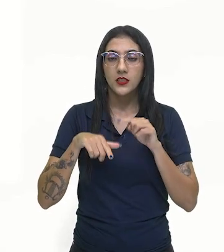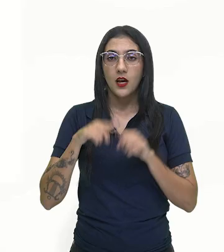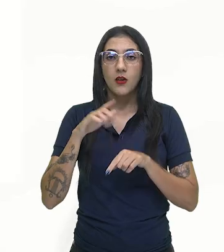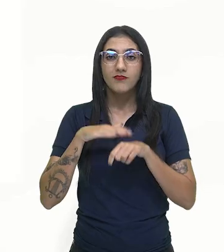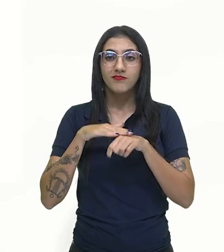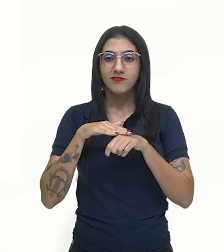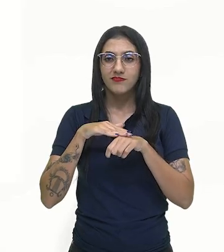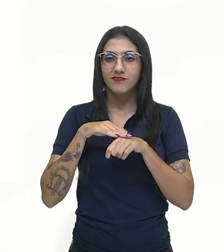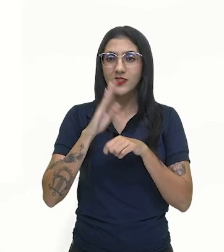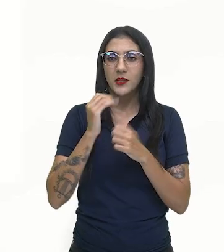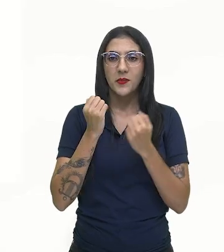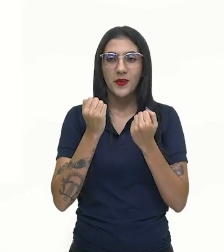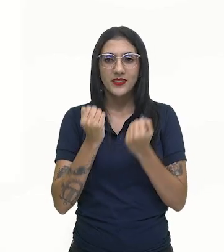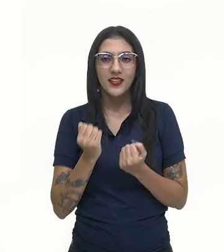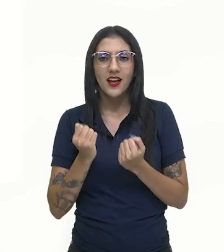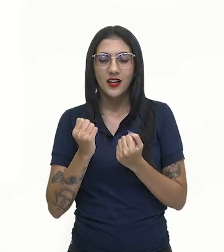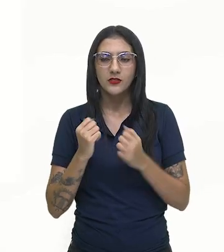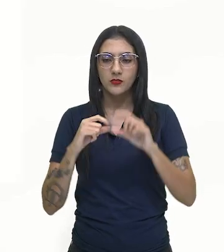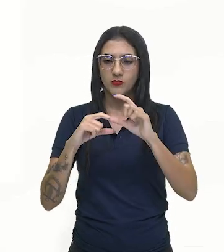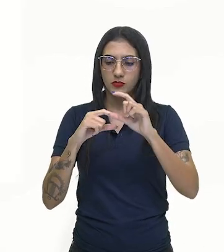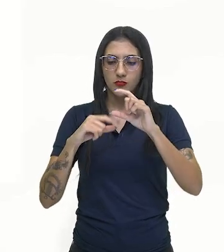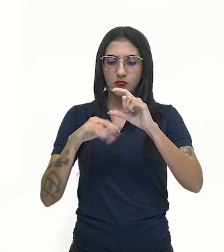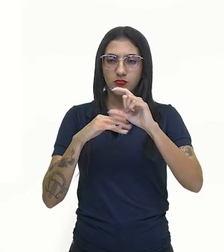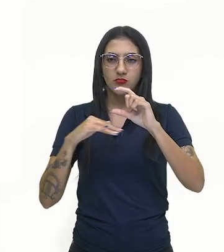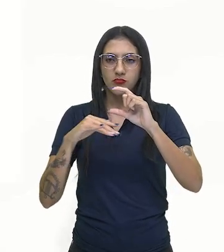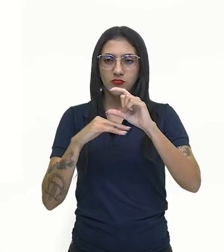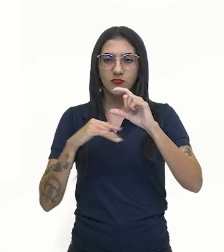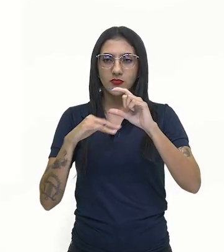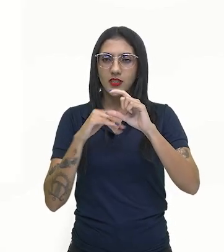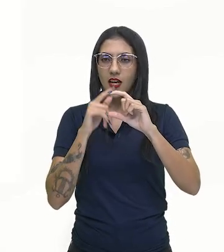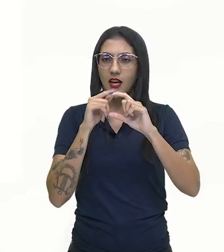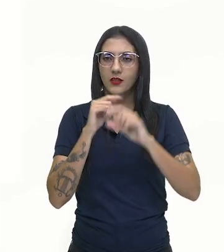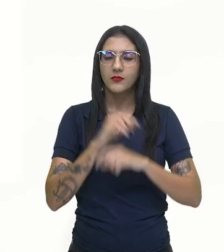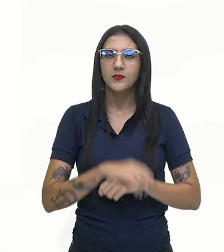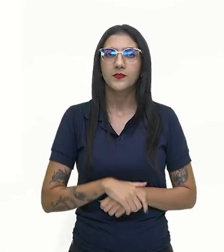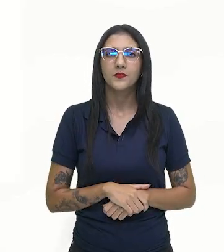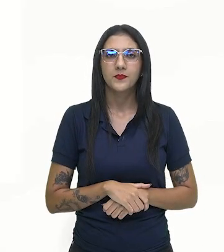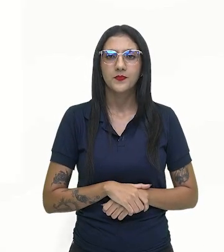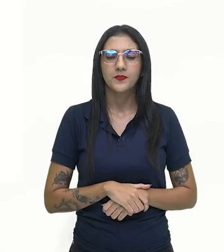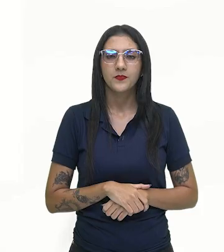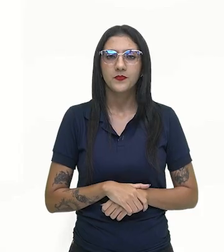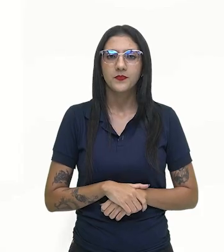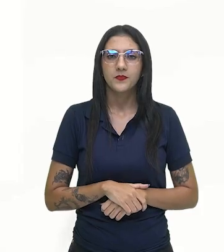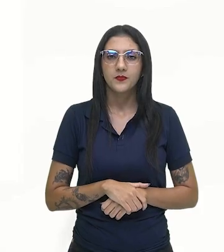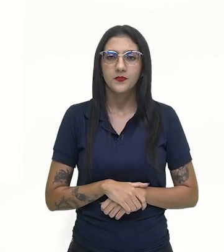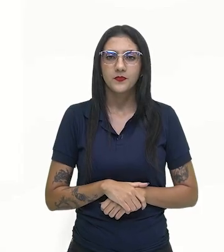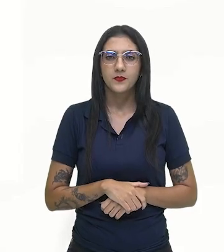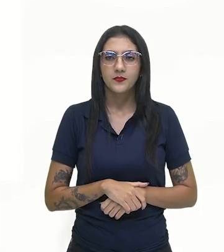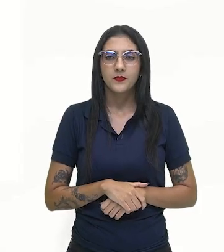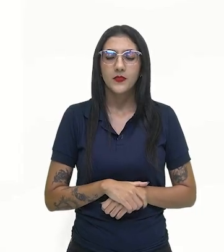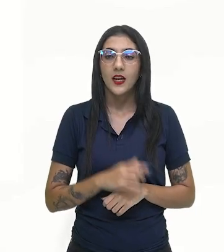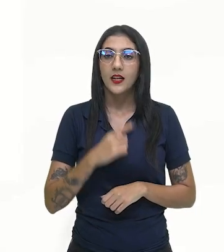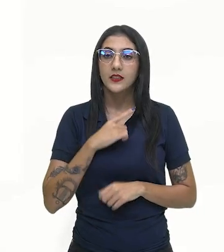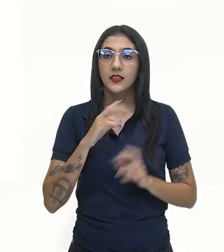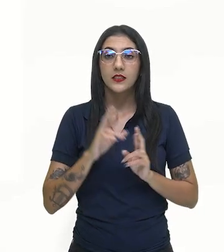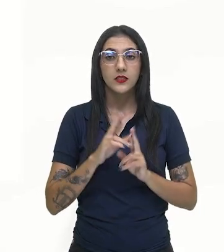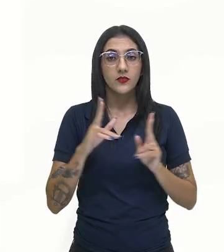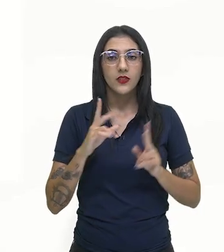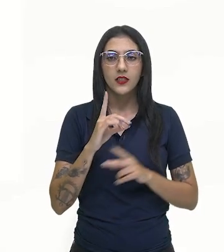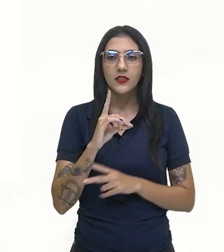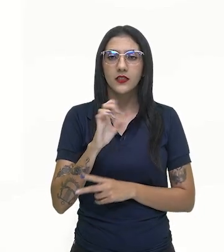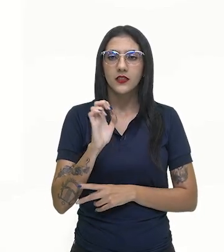Fica embaixo, e o líquido menos denso, que o azeite fica em cima, tá? Aí vem a diferença de densidades que a gente